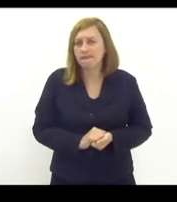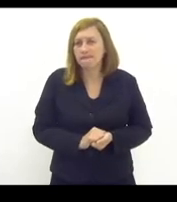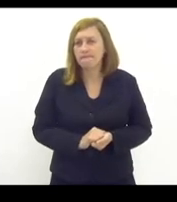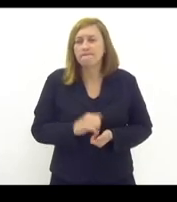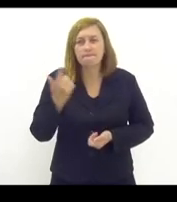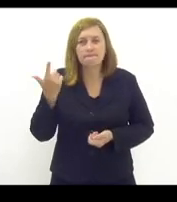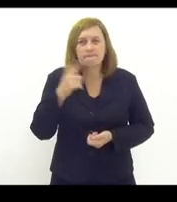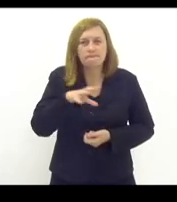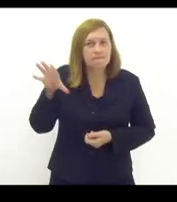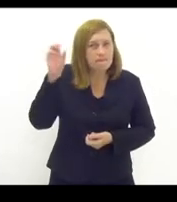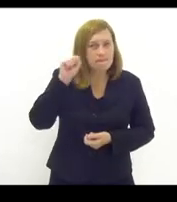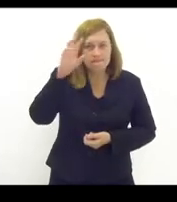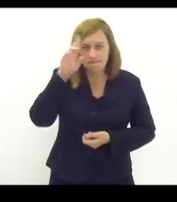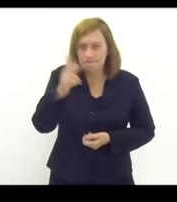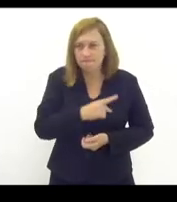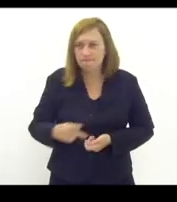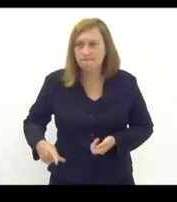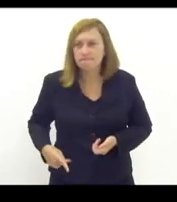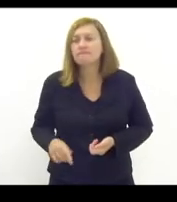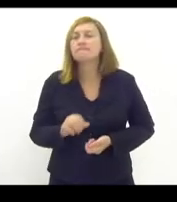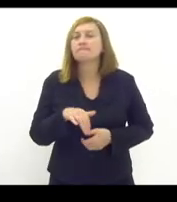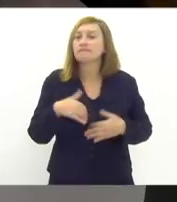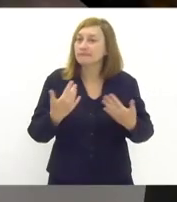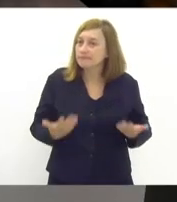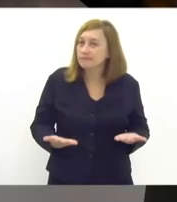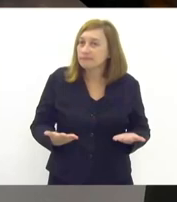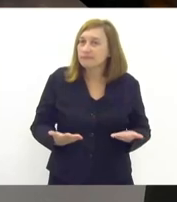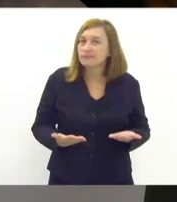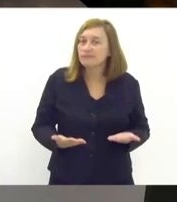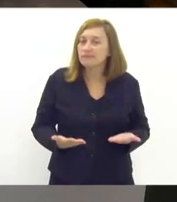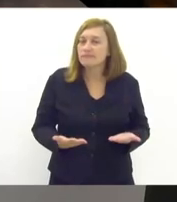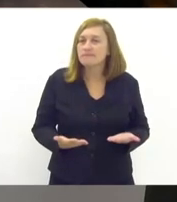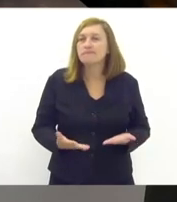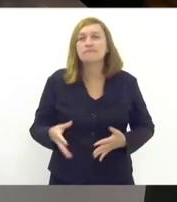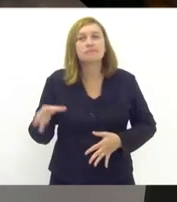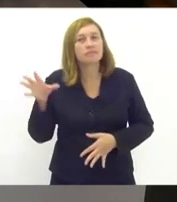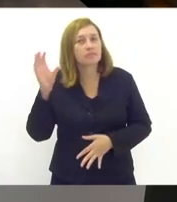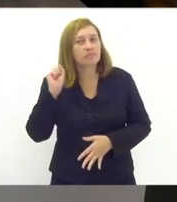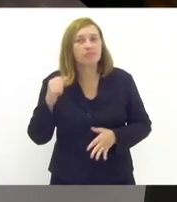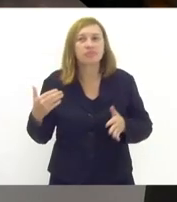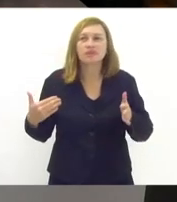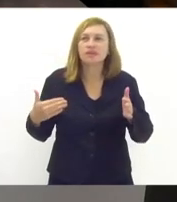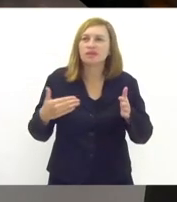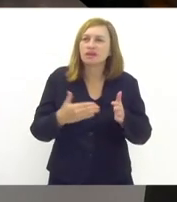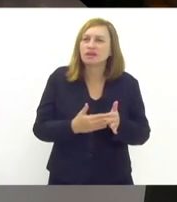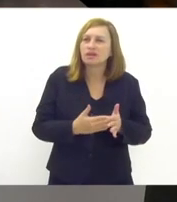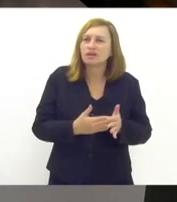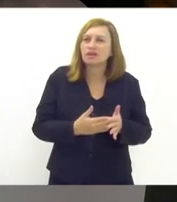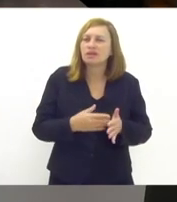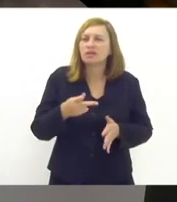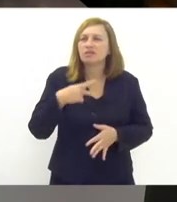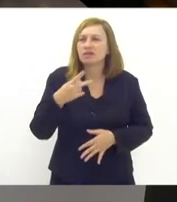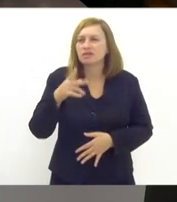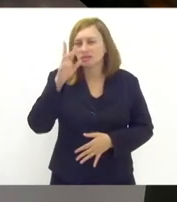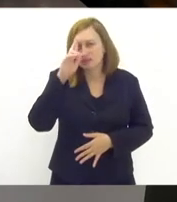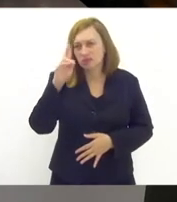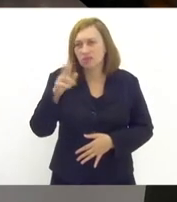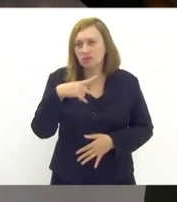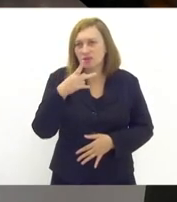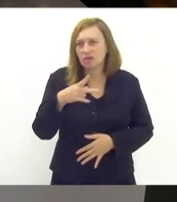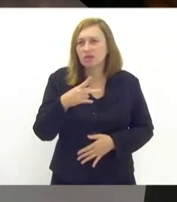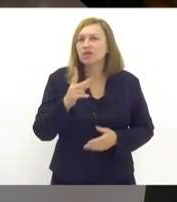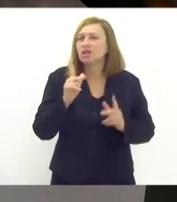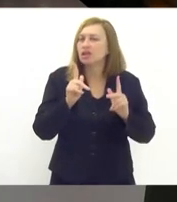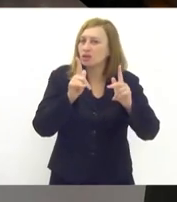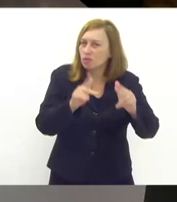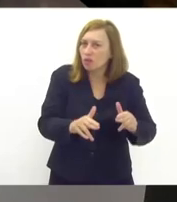Consegue me ouvir, presidente? Então, o senhor, ouvimos até a fala do senhor que disse que na